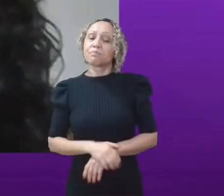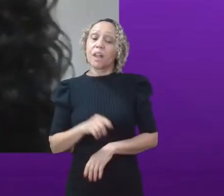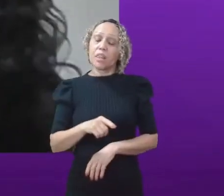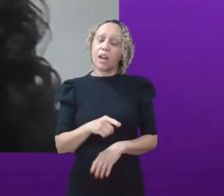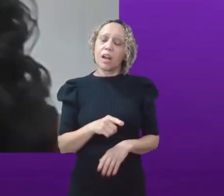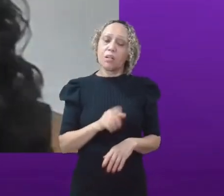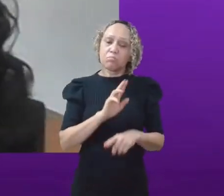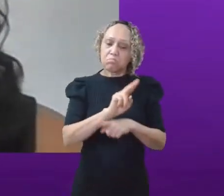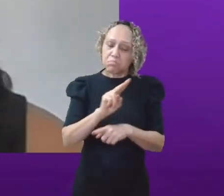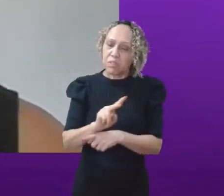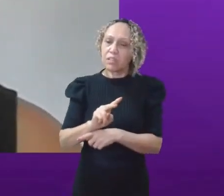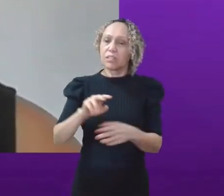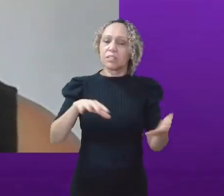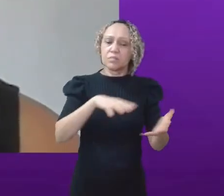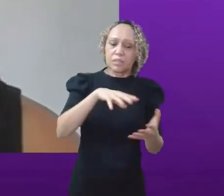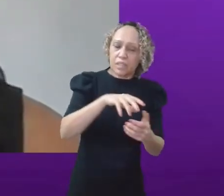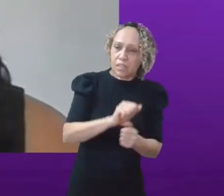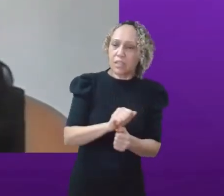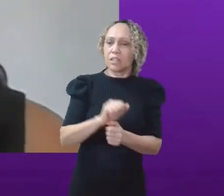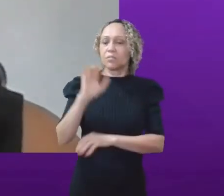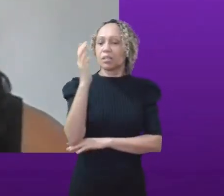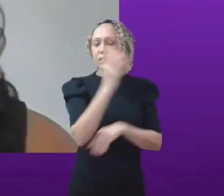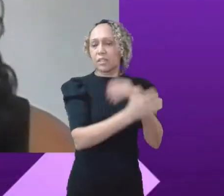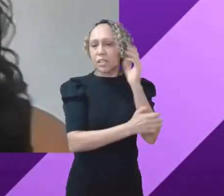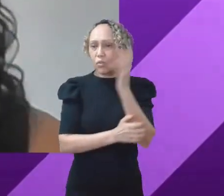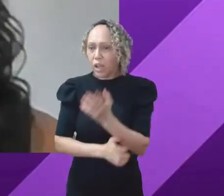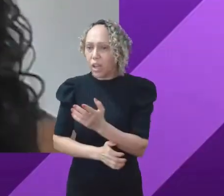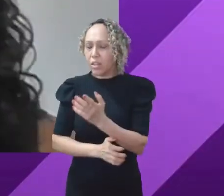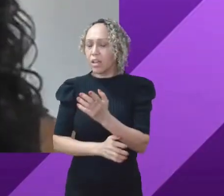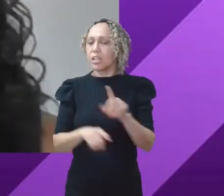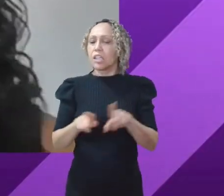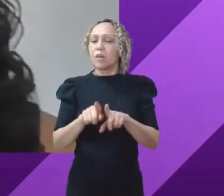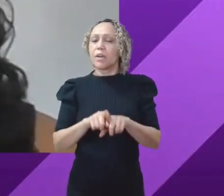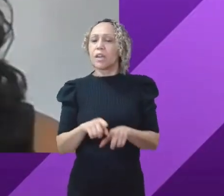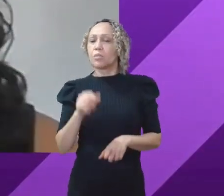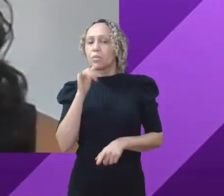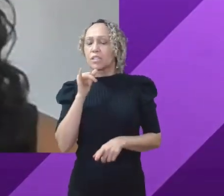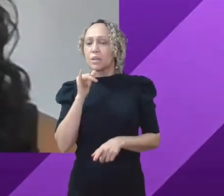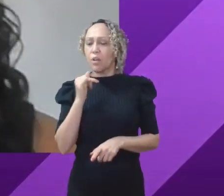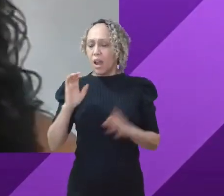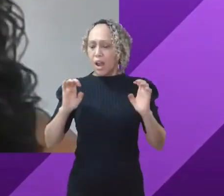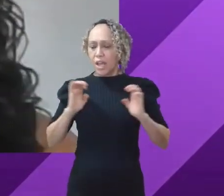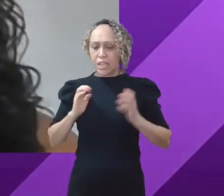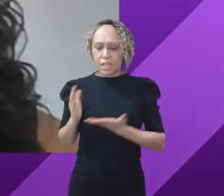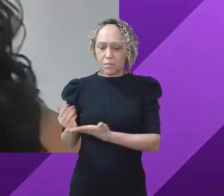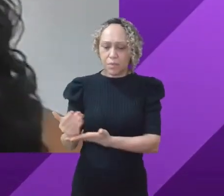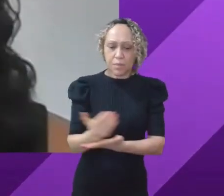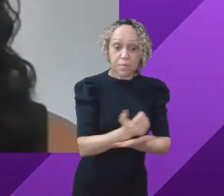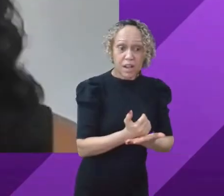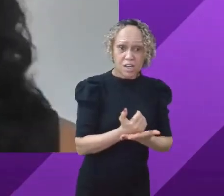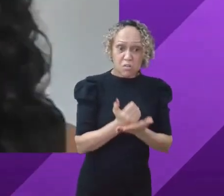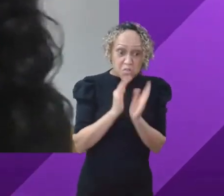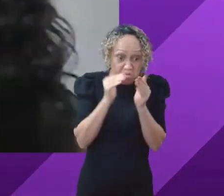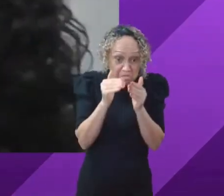preserva a natureza, distribui os frutos do crescimento a favor dos que se encontram marginalizados da produção social.